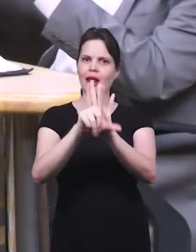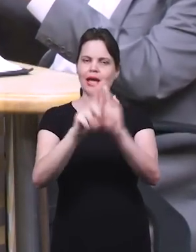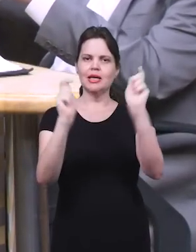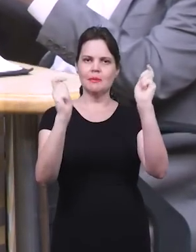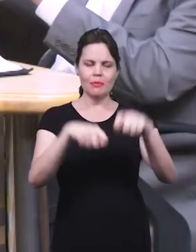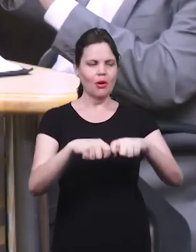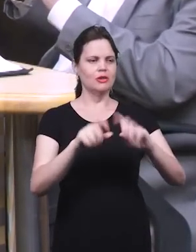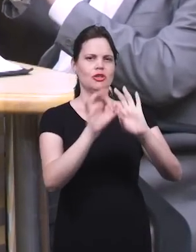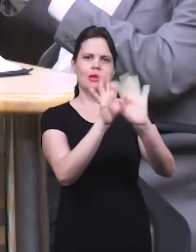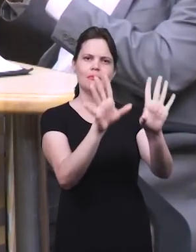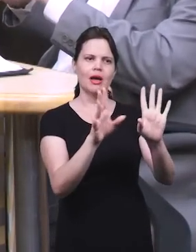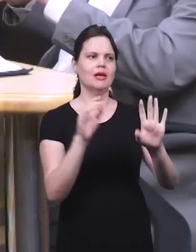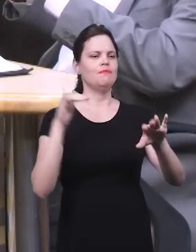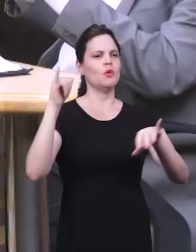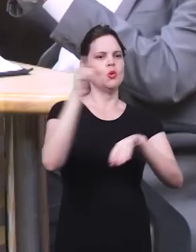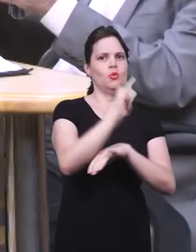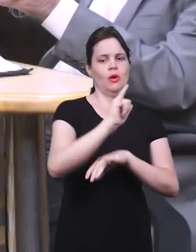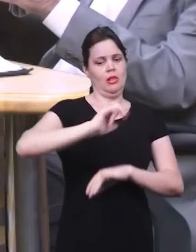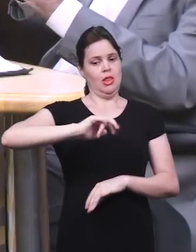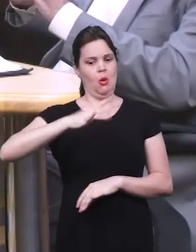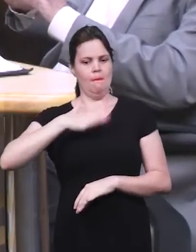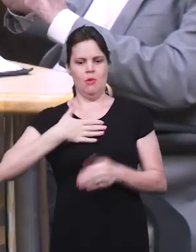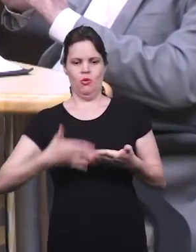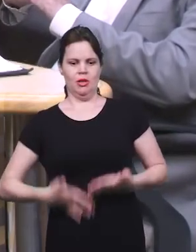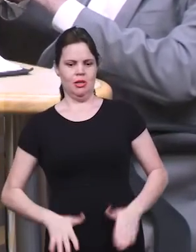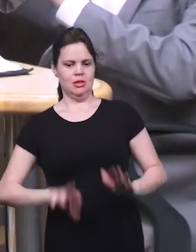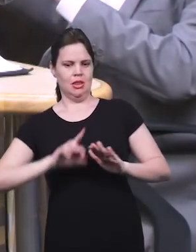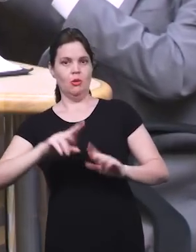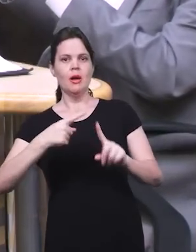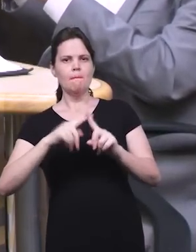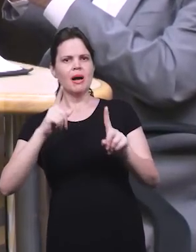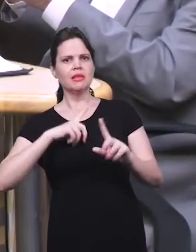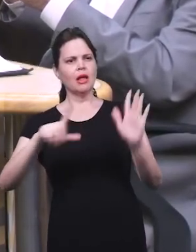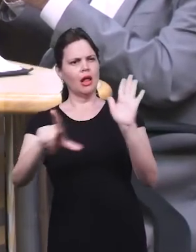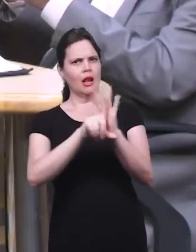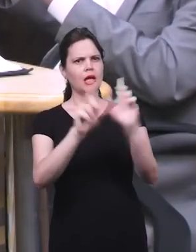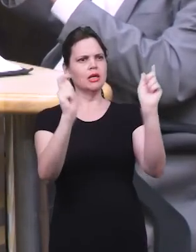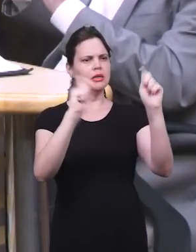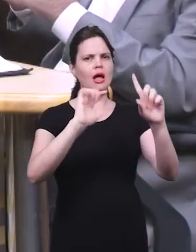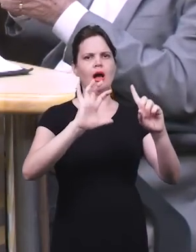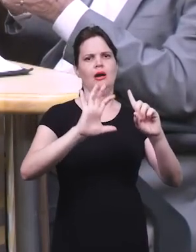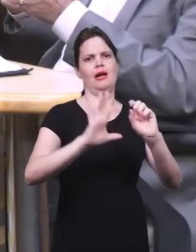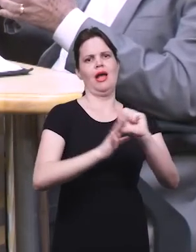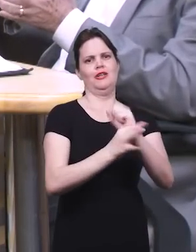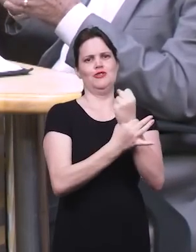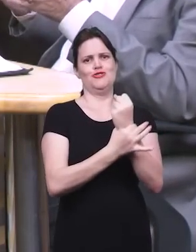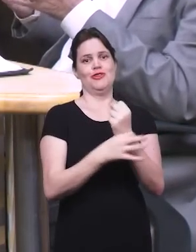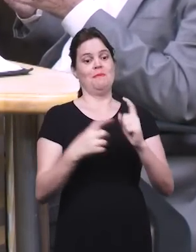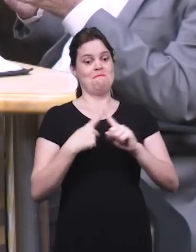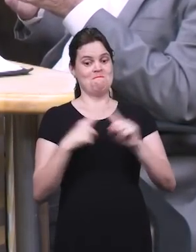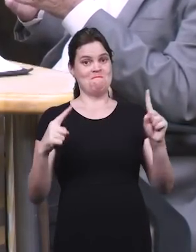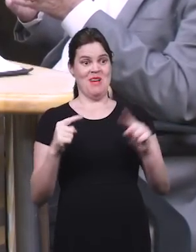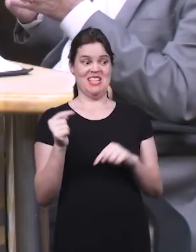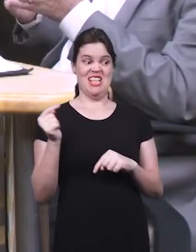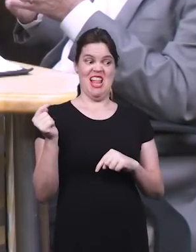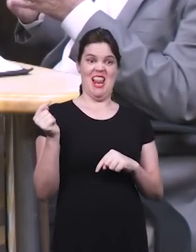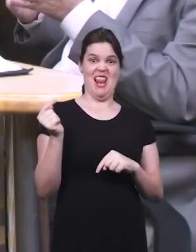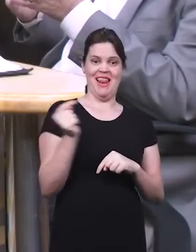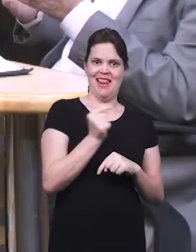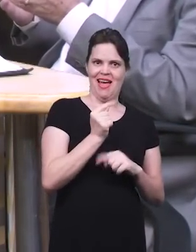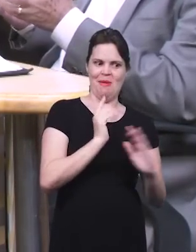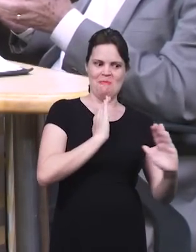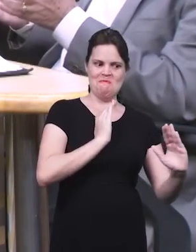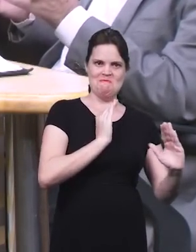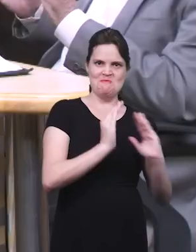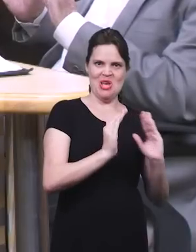vai para um país, mesmo que seja um país que não seja o seu, você tem uma certa proteção legal. Mas naquele tempo não existia